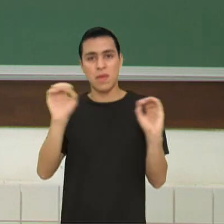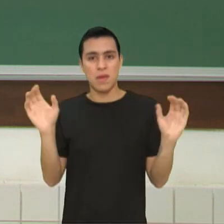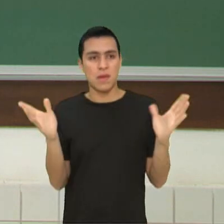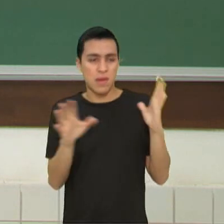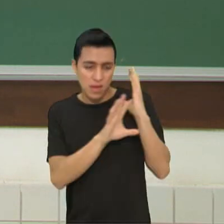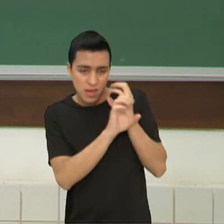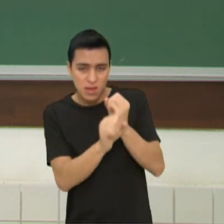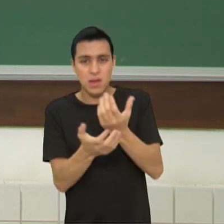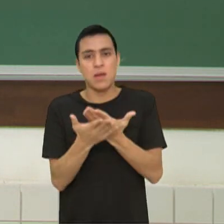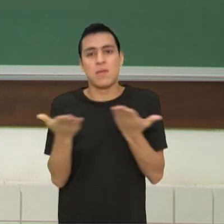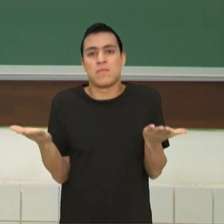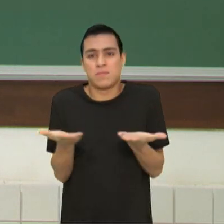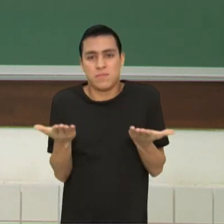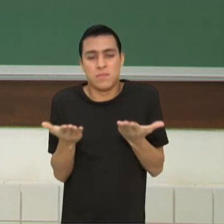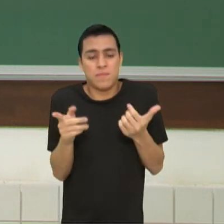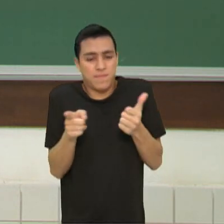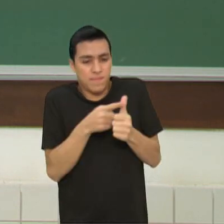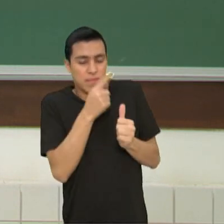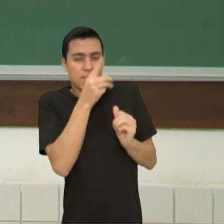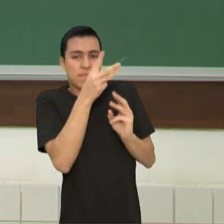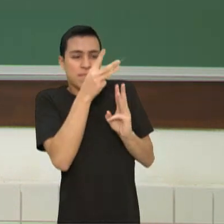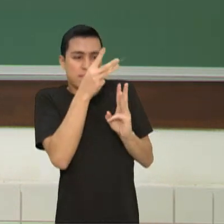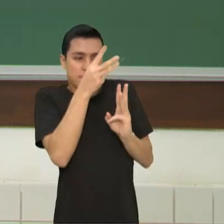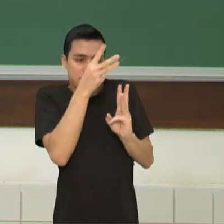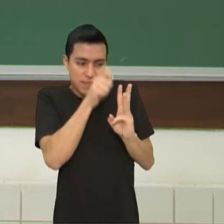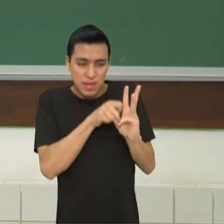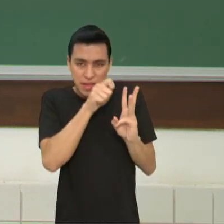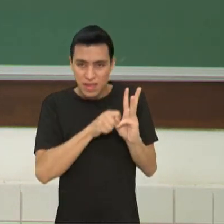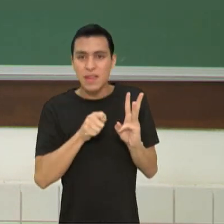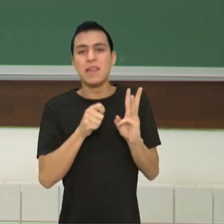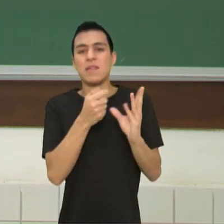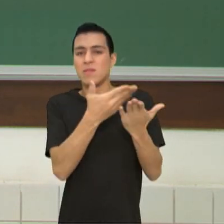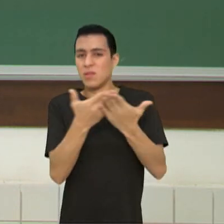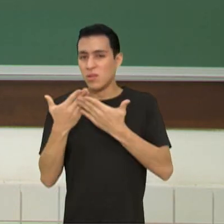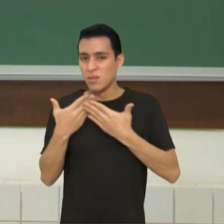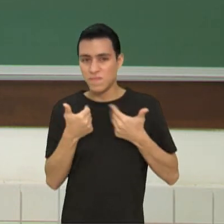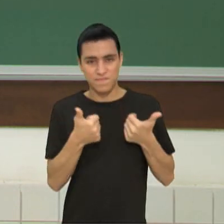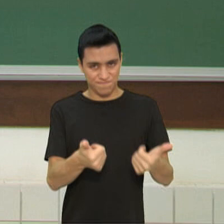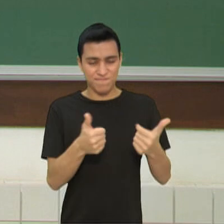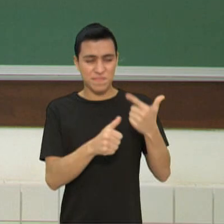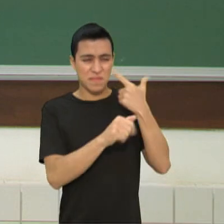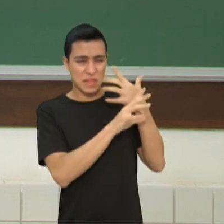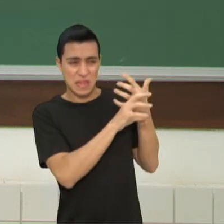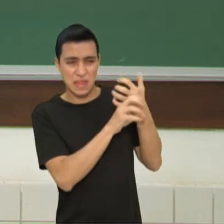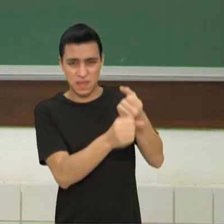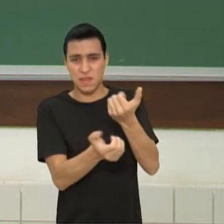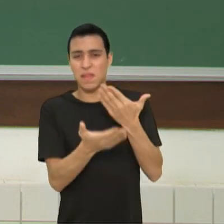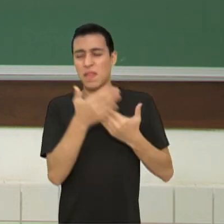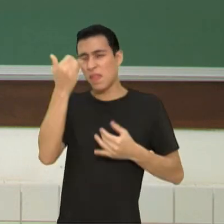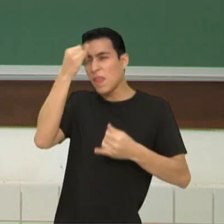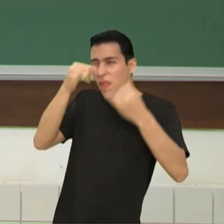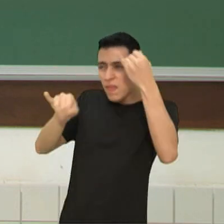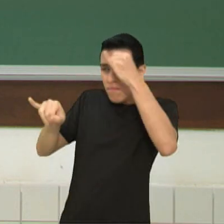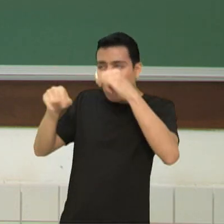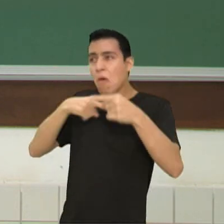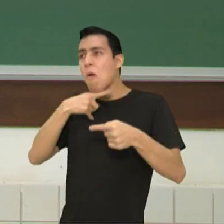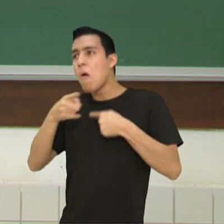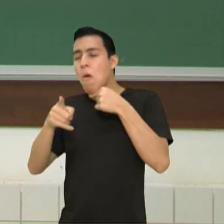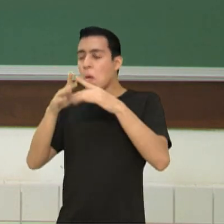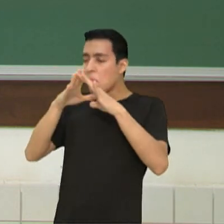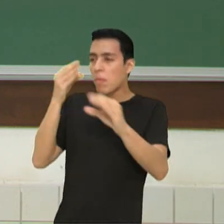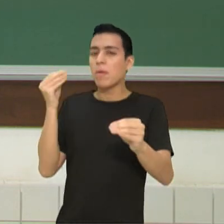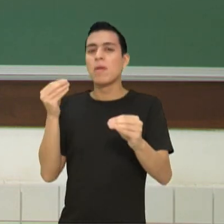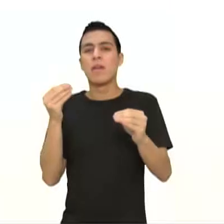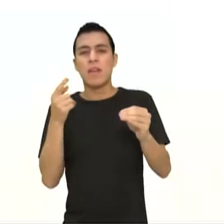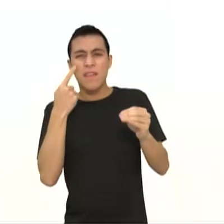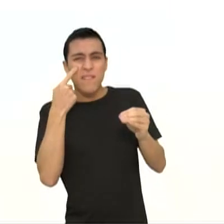a revisão de hoje, fechando o primeiro trimestre, estudem. Revejam as aulas para evitar dúvidas. Verifiquem